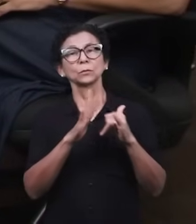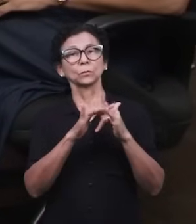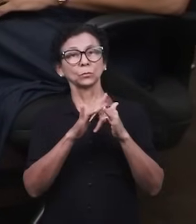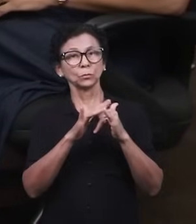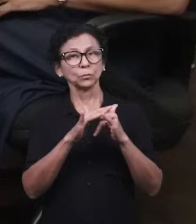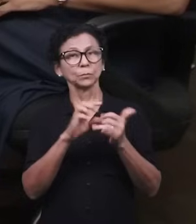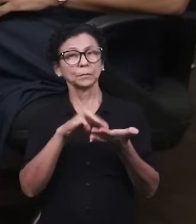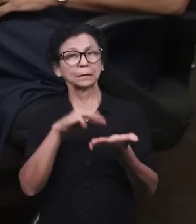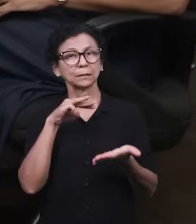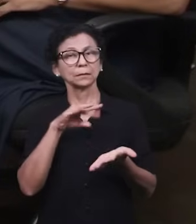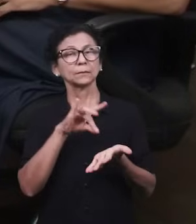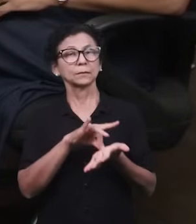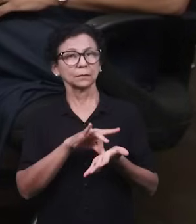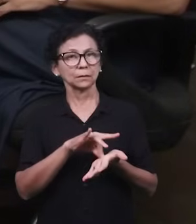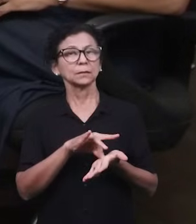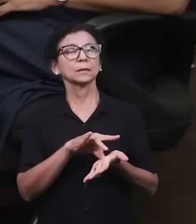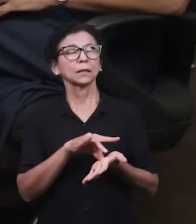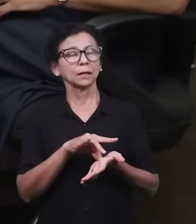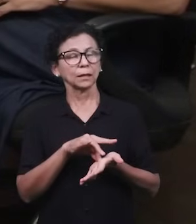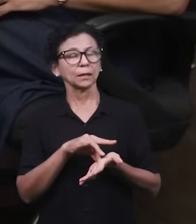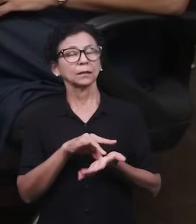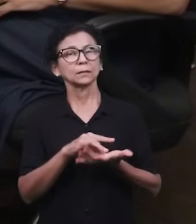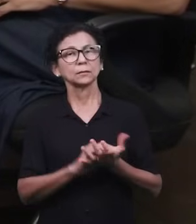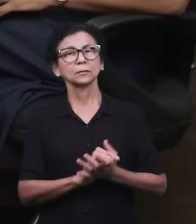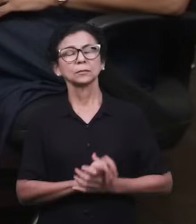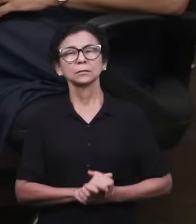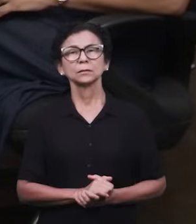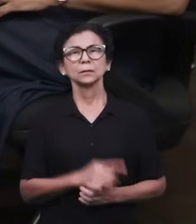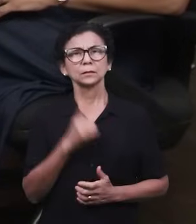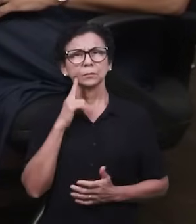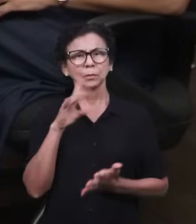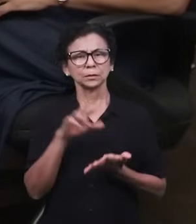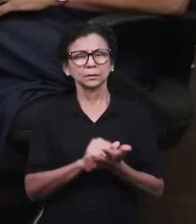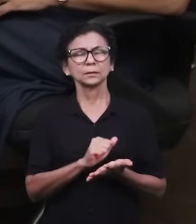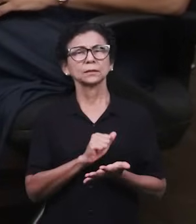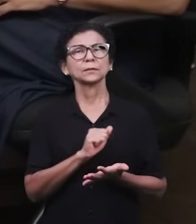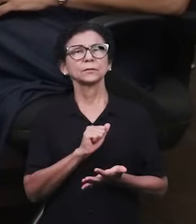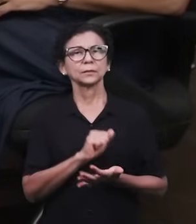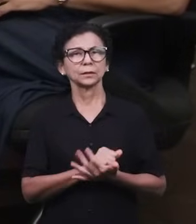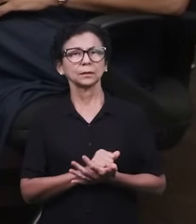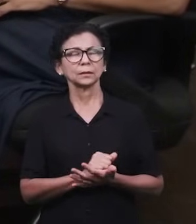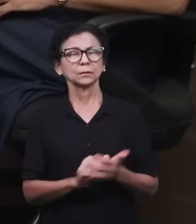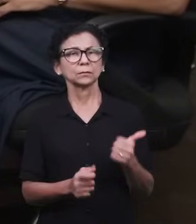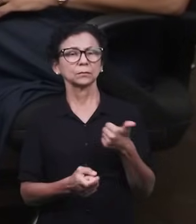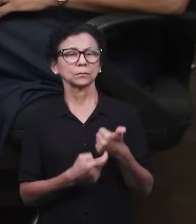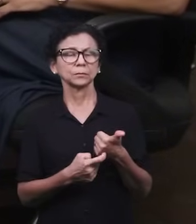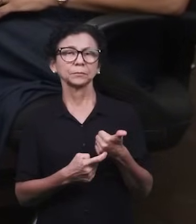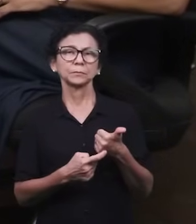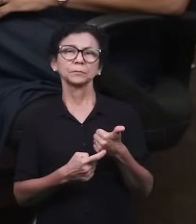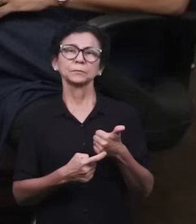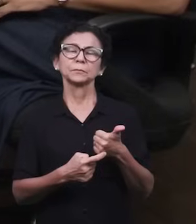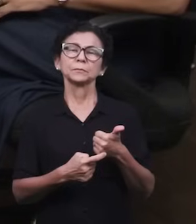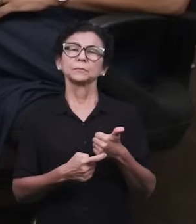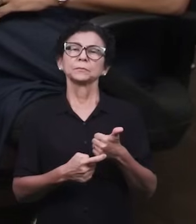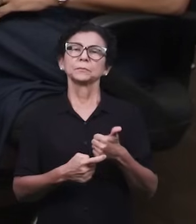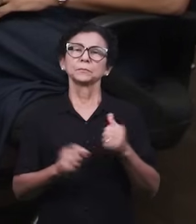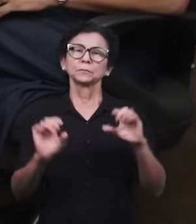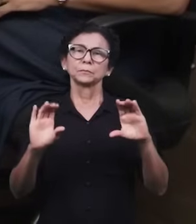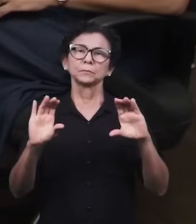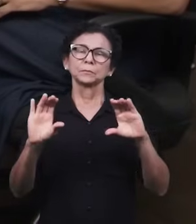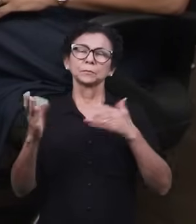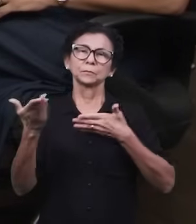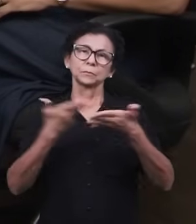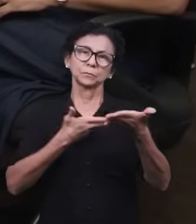Igreja Cristã Maranata no YouTube. Temos lá rumo a 2 milhões, você pode se inscrever, você pode curtir, você pode